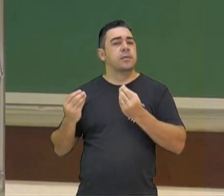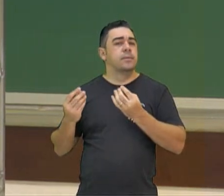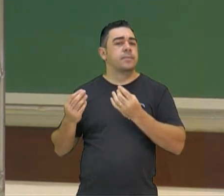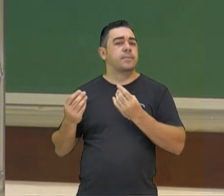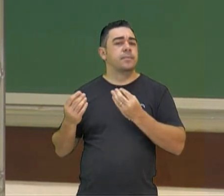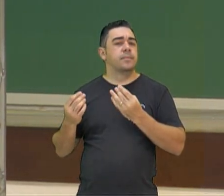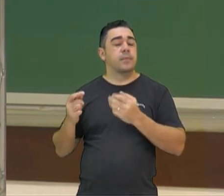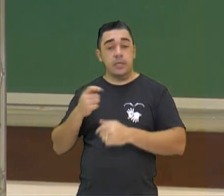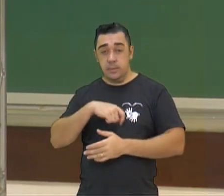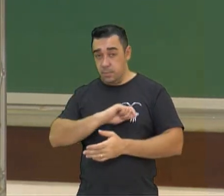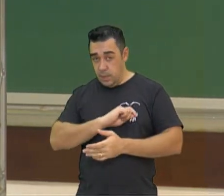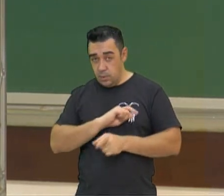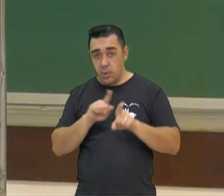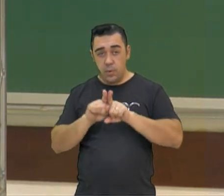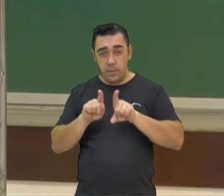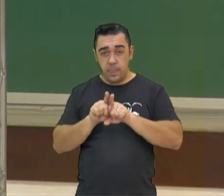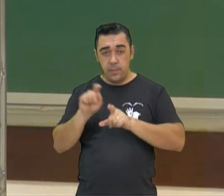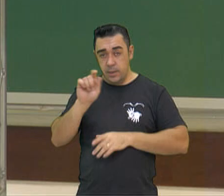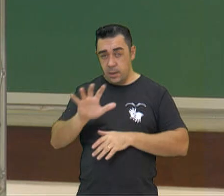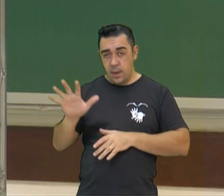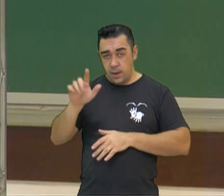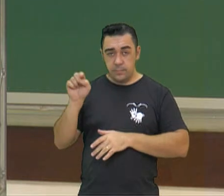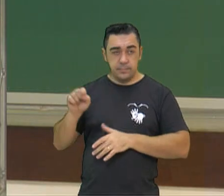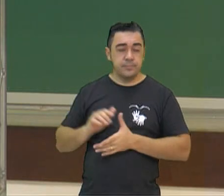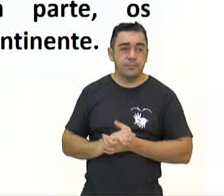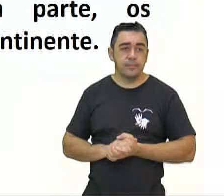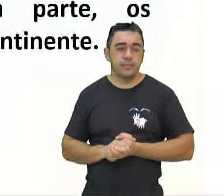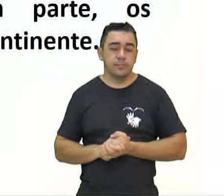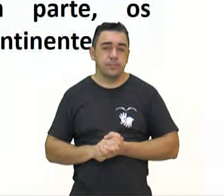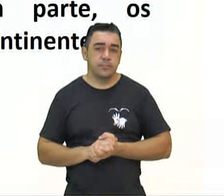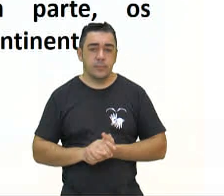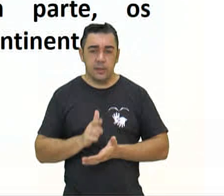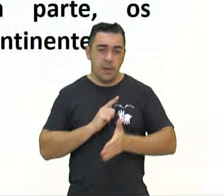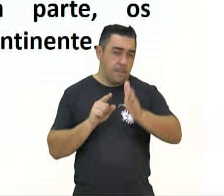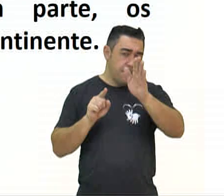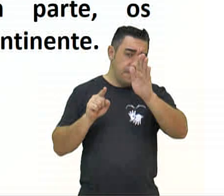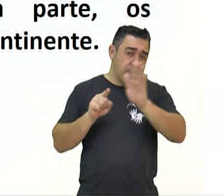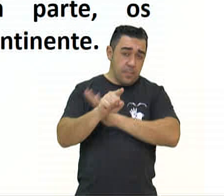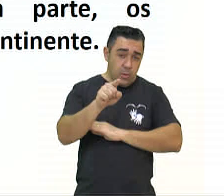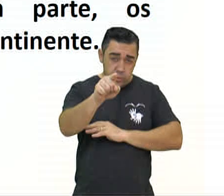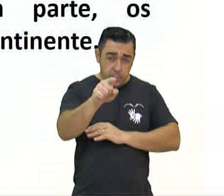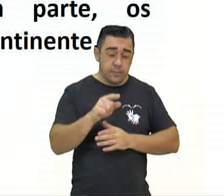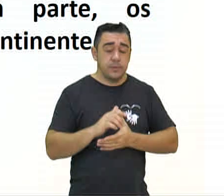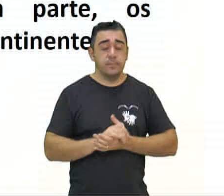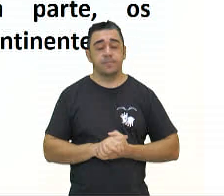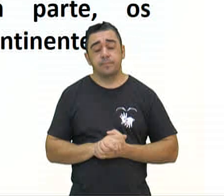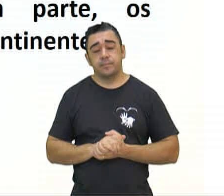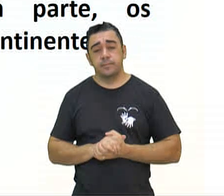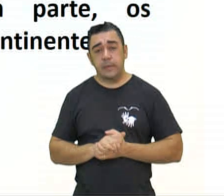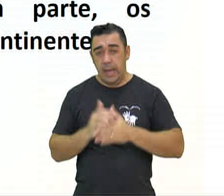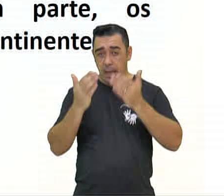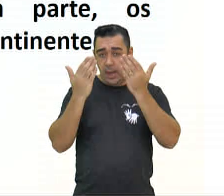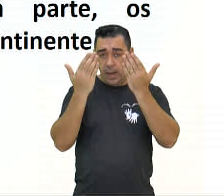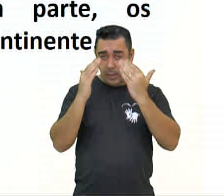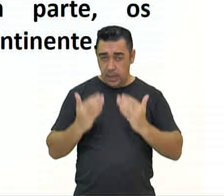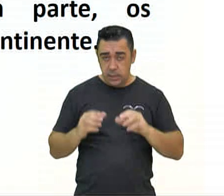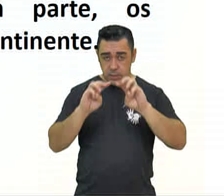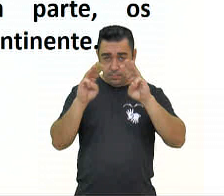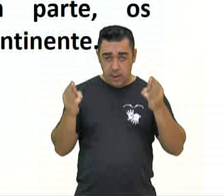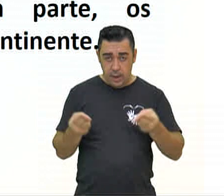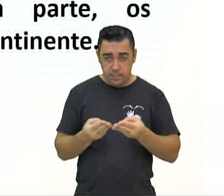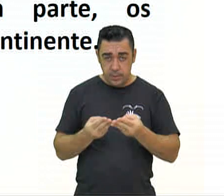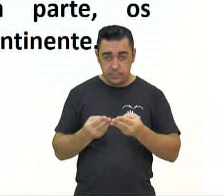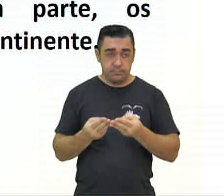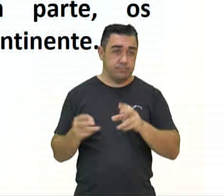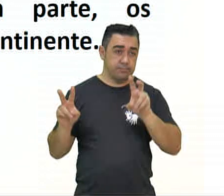os espanhóis nesta área. Então, mais uma questão para nós pensarmos. Analise o mapa e daí